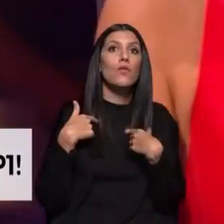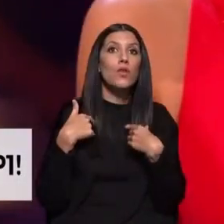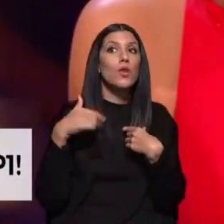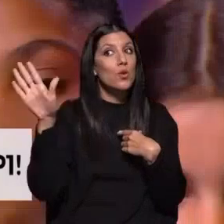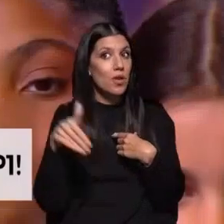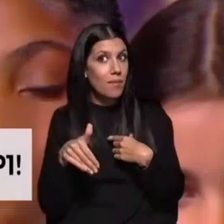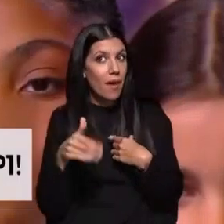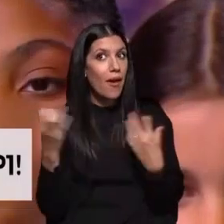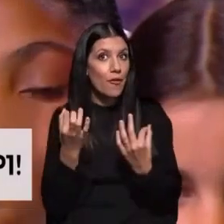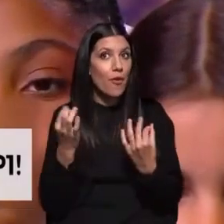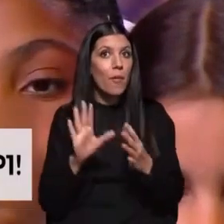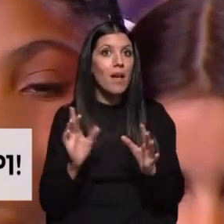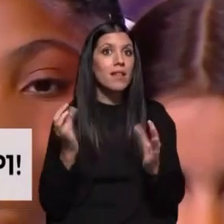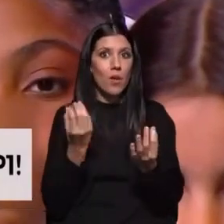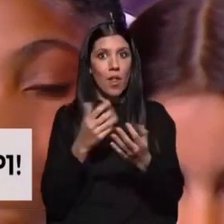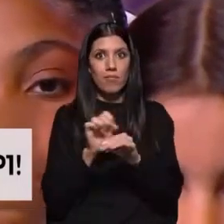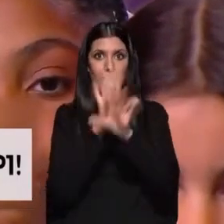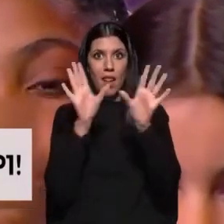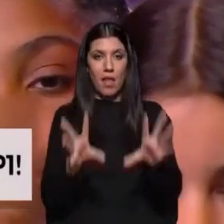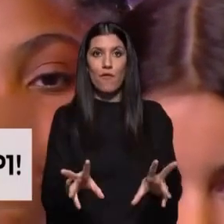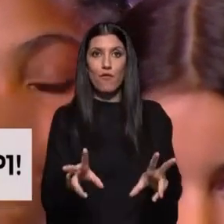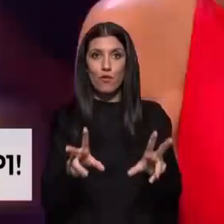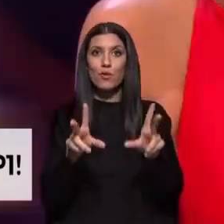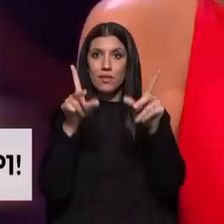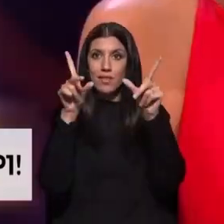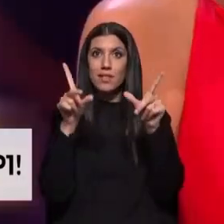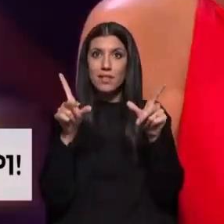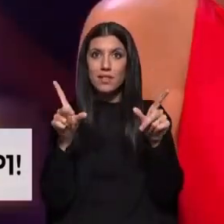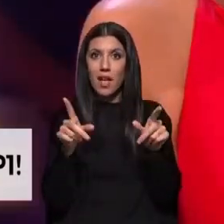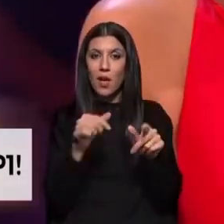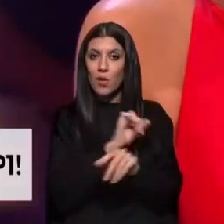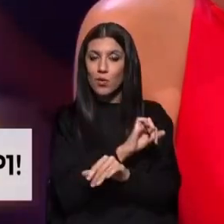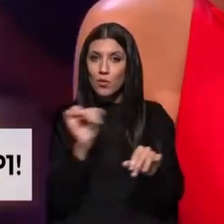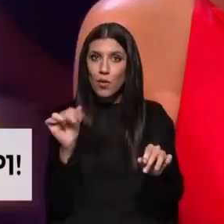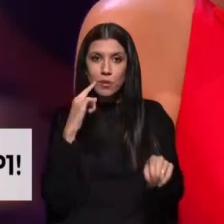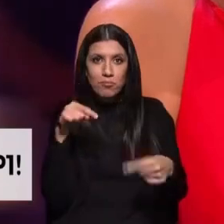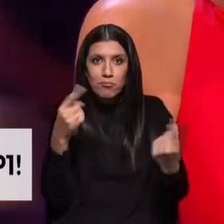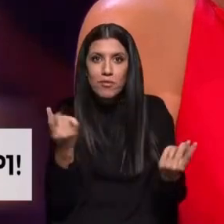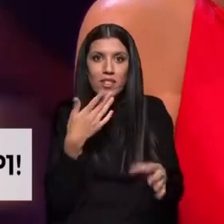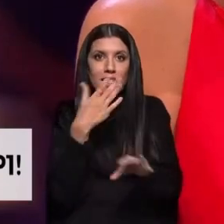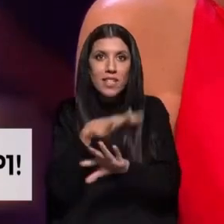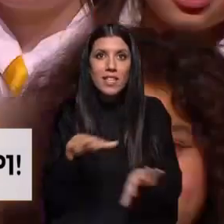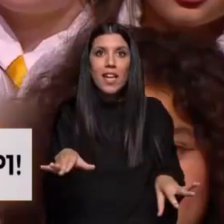Há uma evolução óbvia e evidente nas vossas prestações. Vocês são umas crianças